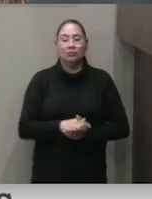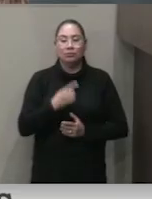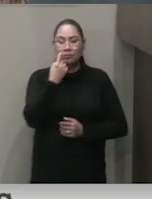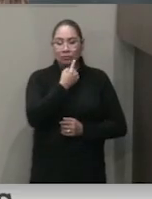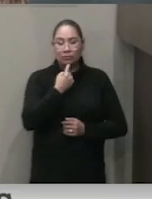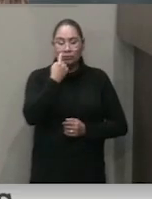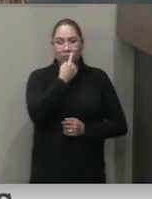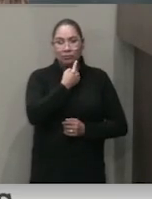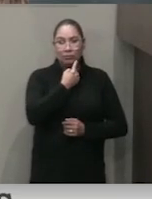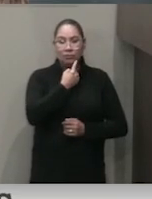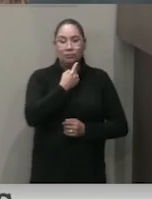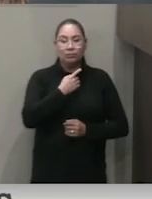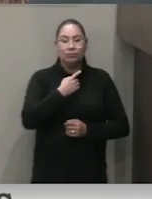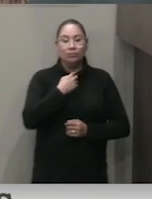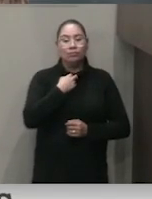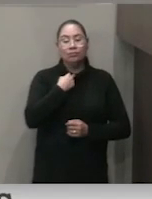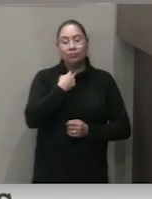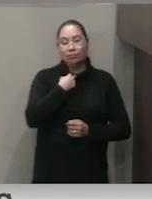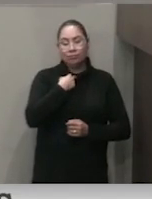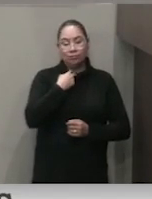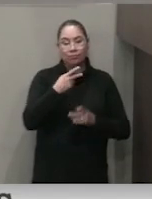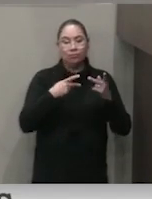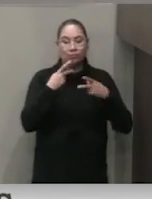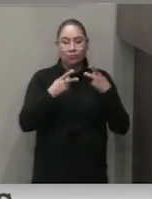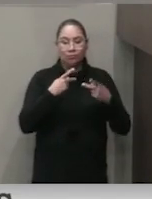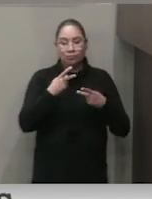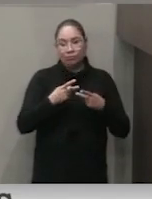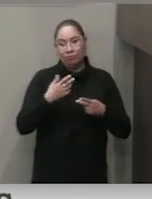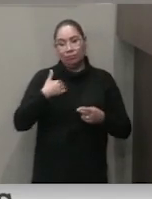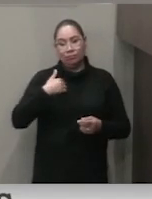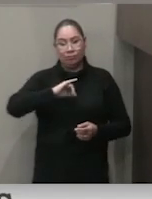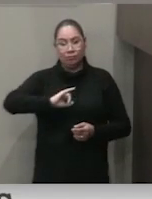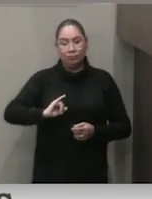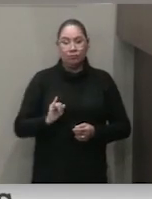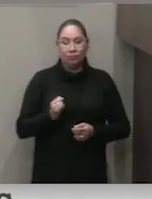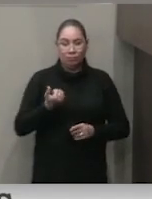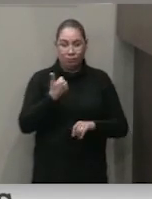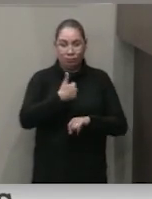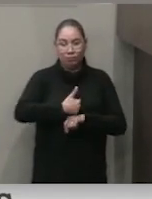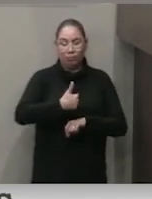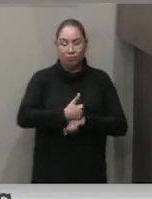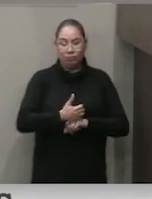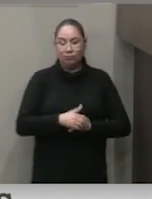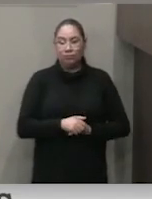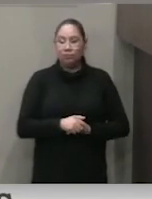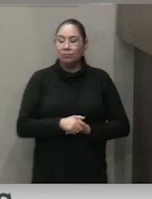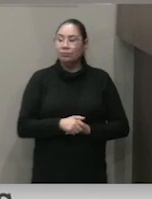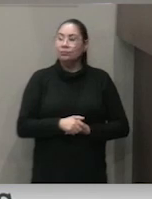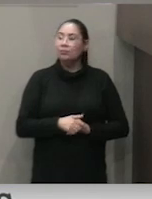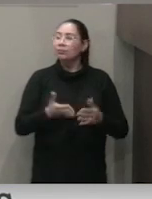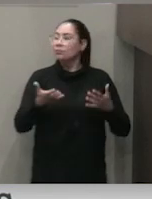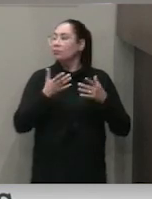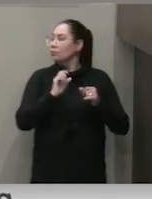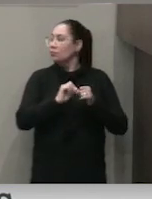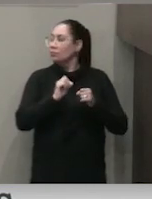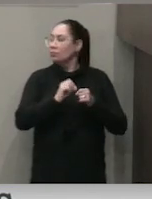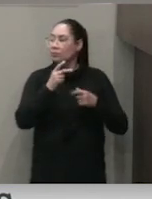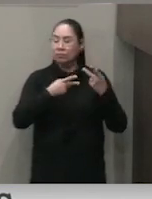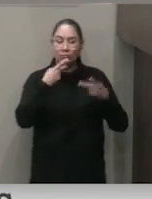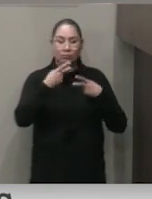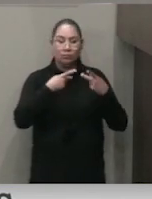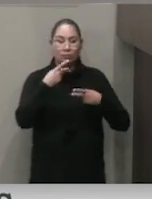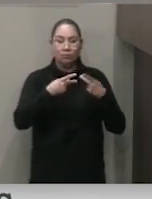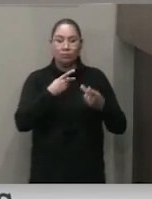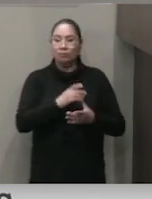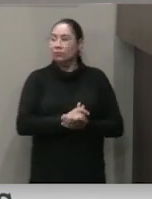e no momento não está podendo falar e nos cede a oportunidade de poder falar aqui na tribuna. Mas gostaria de fazer uma fala